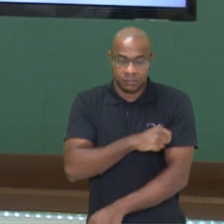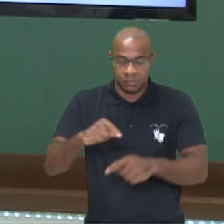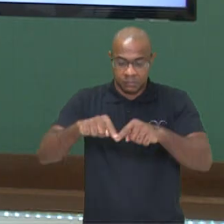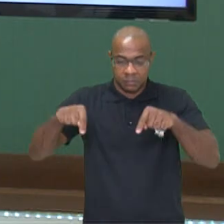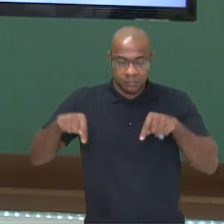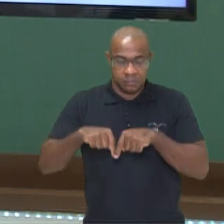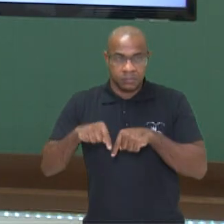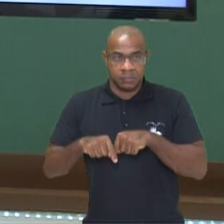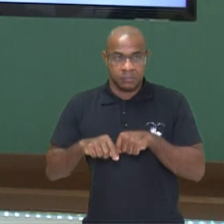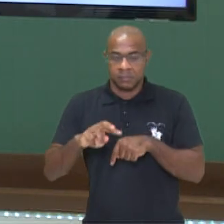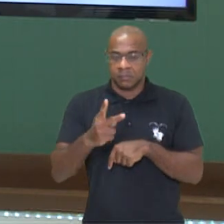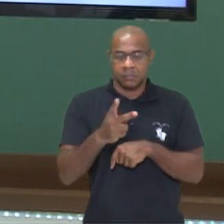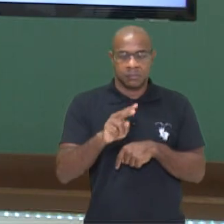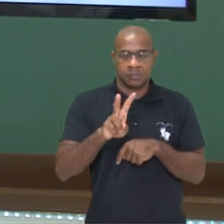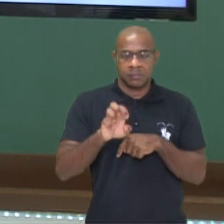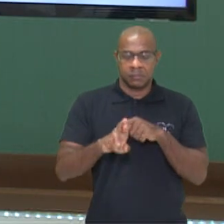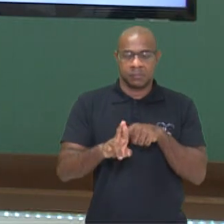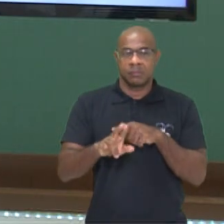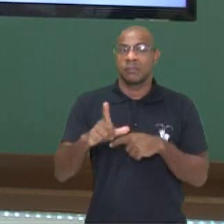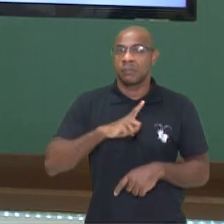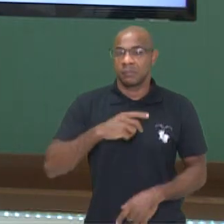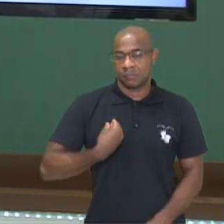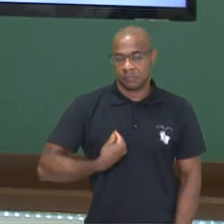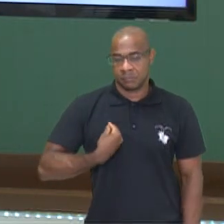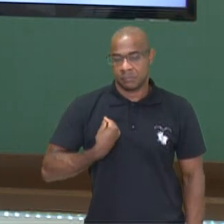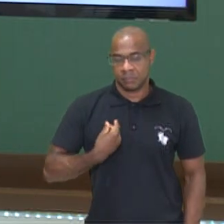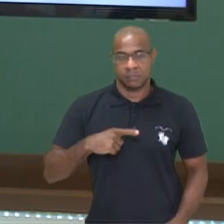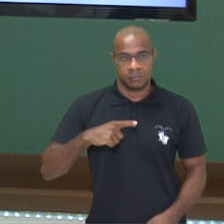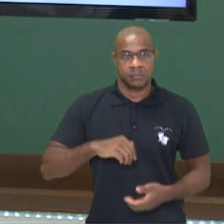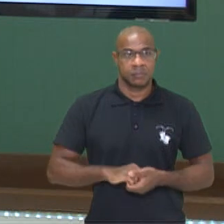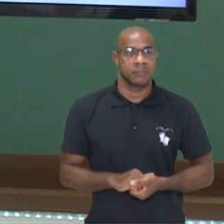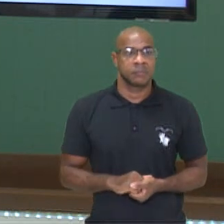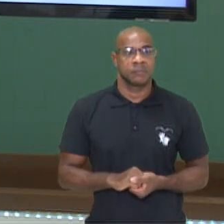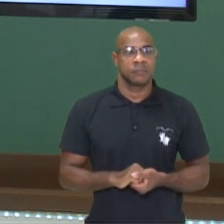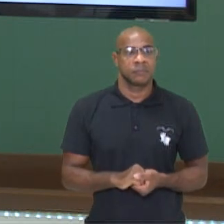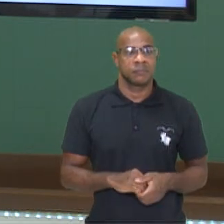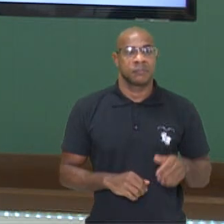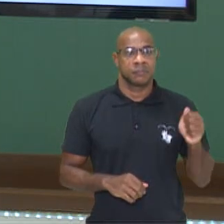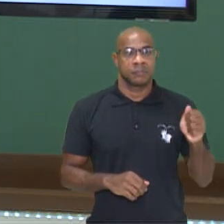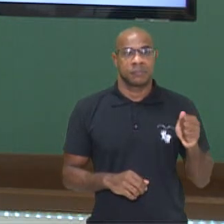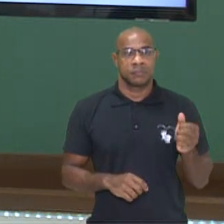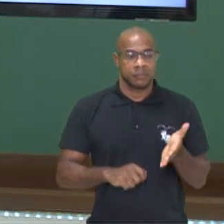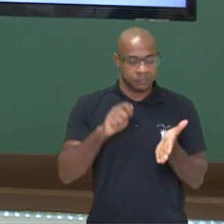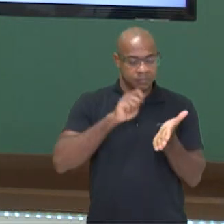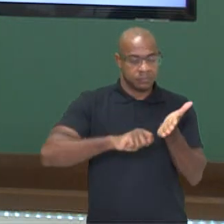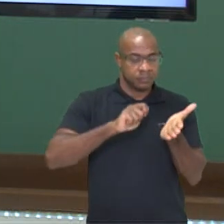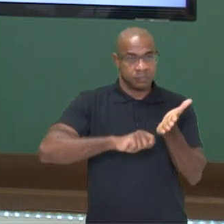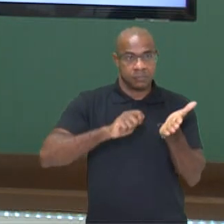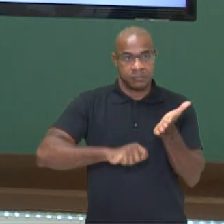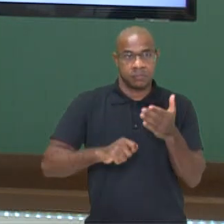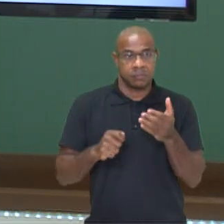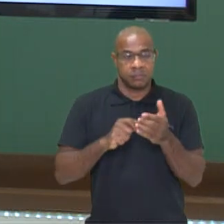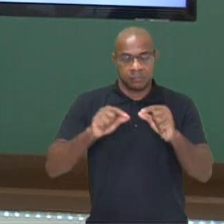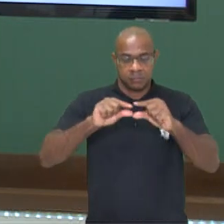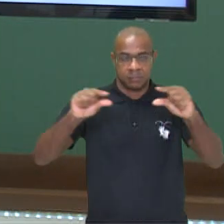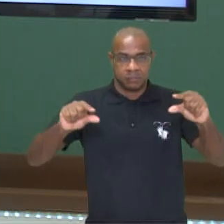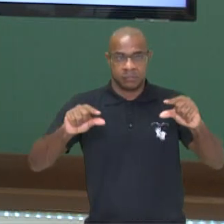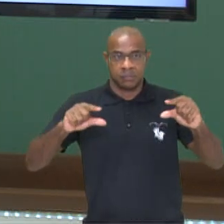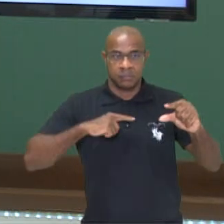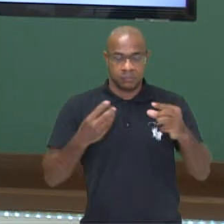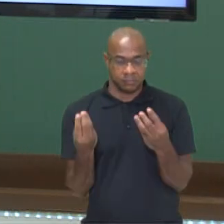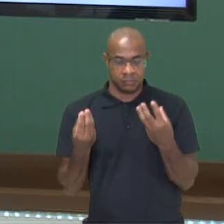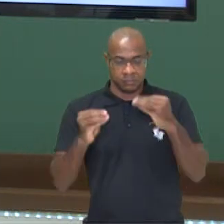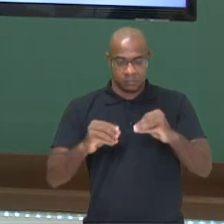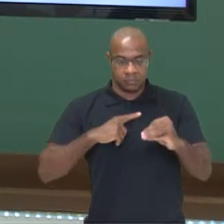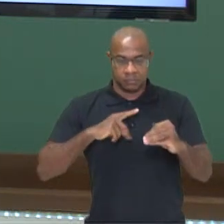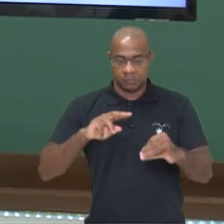ele pode ter esse sentido de existência. Letra A. Reescreva o verso em que foi empregado o verbo haver. Bem